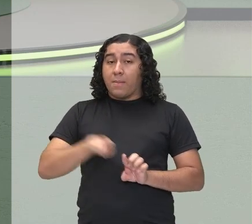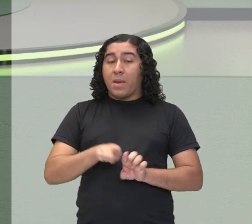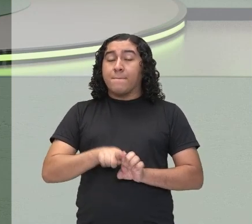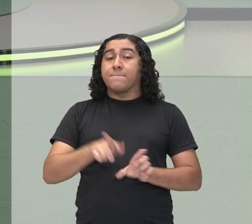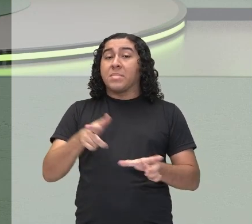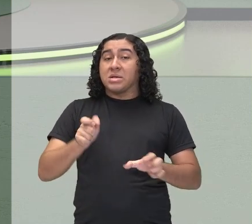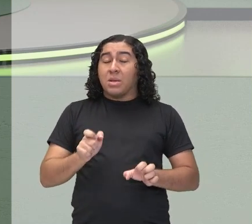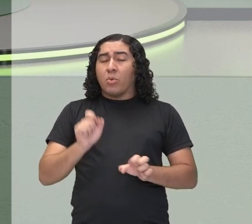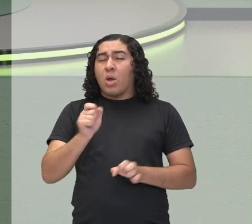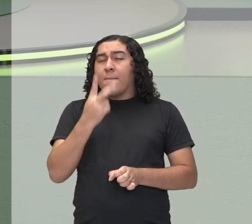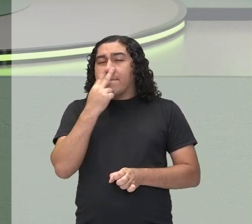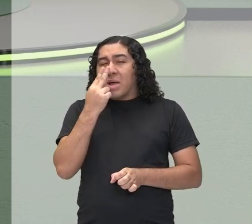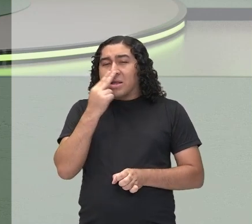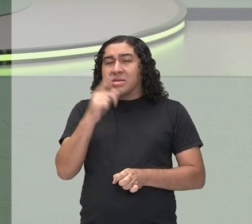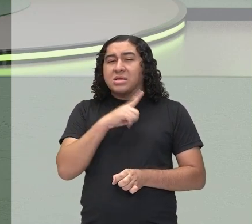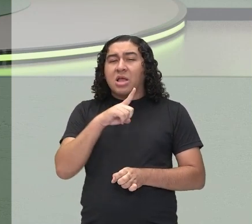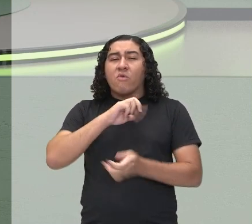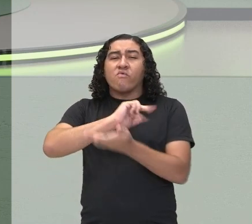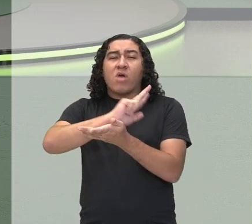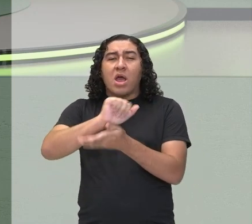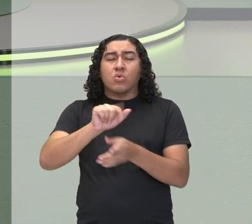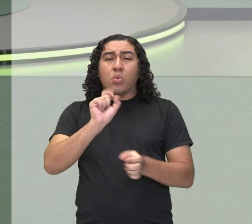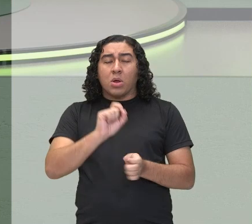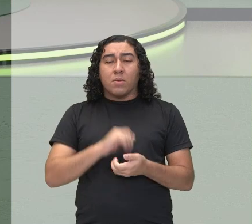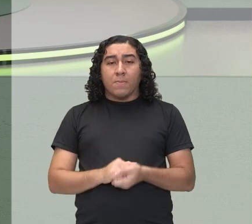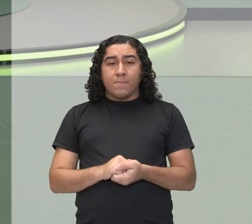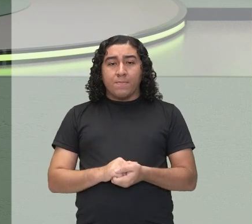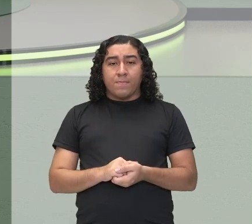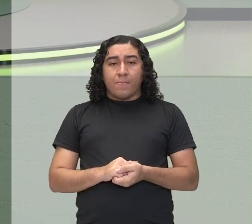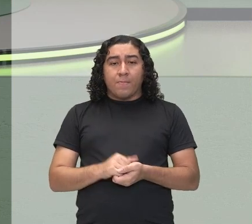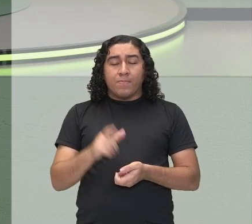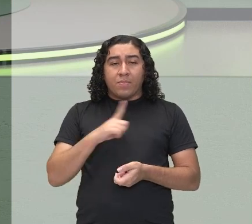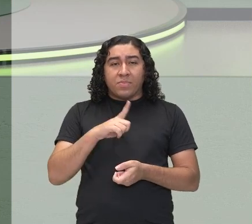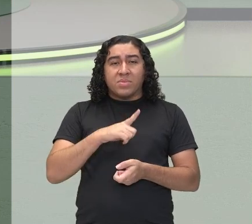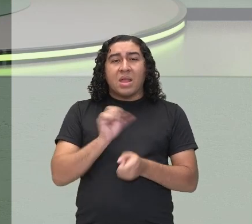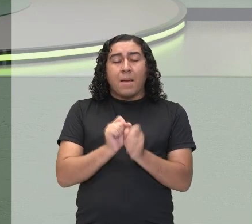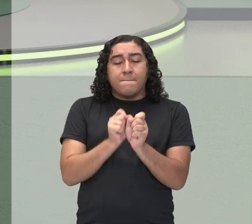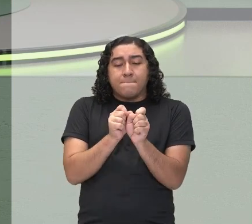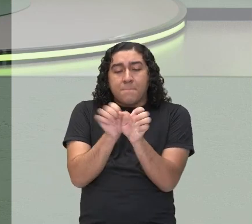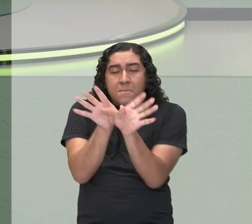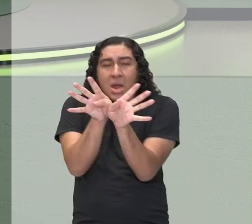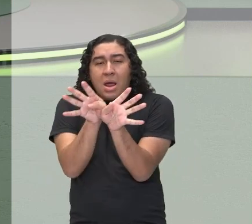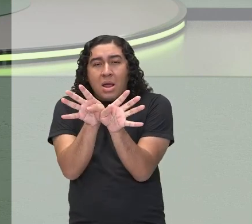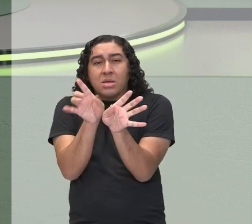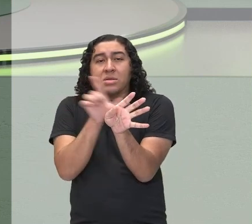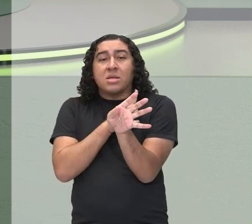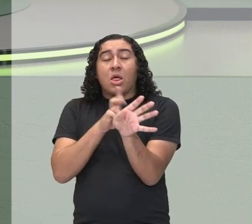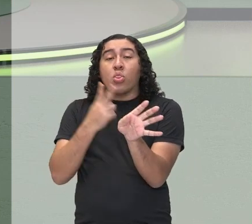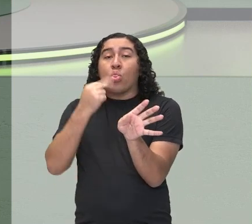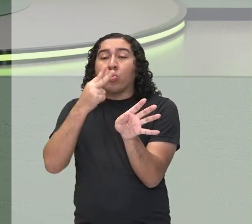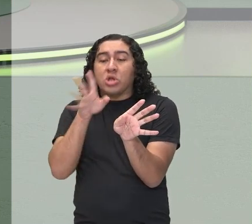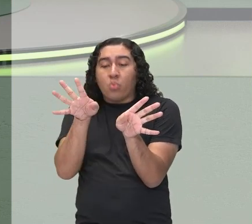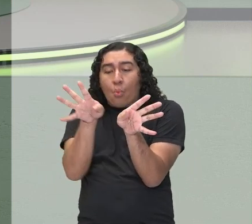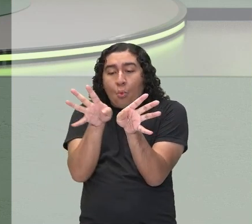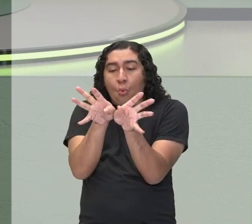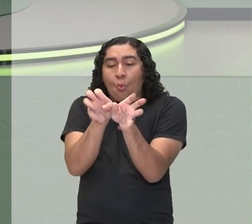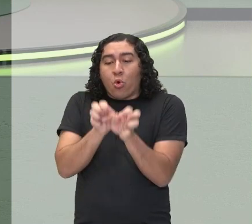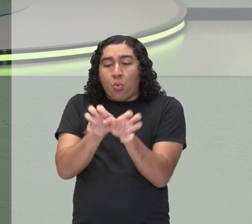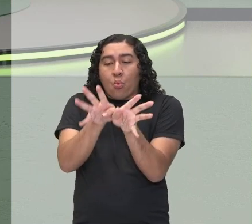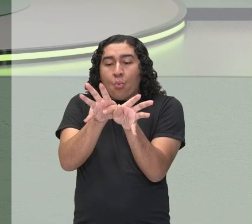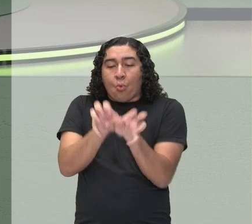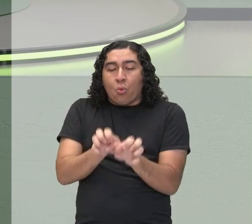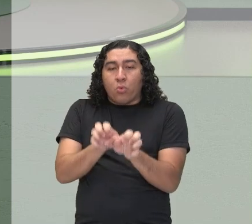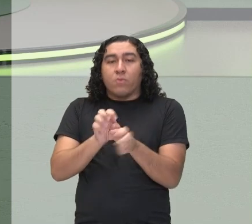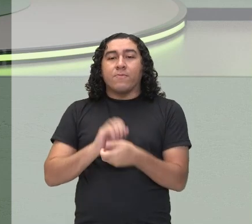que são como se fossem vários cílios assim, porque eles vão absorver esses nutrientes. E nessas vilosidades a